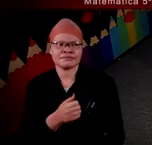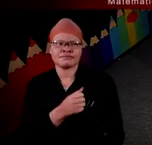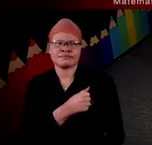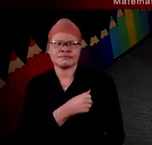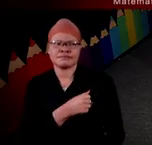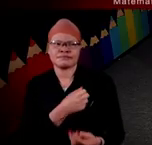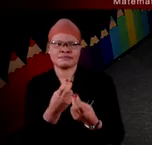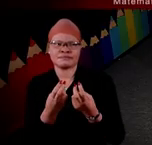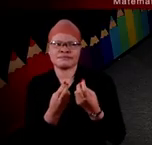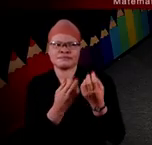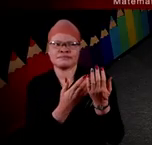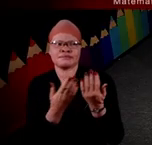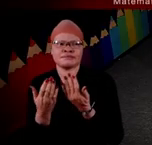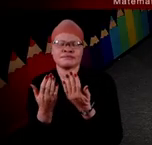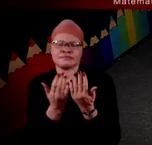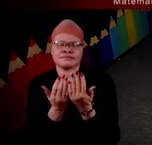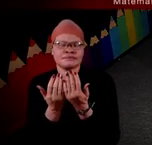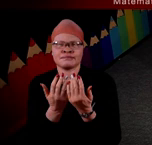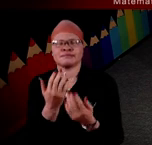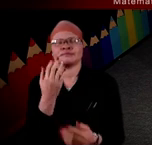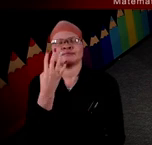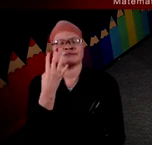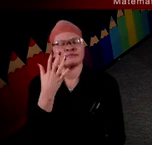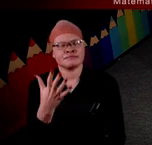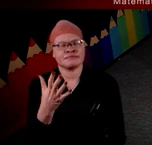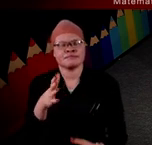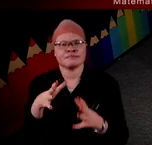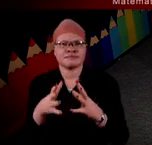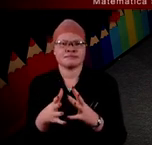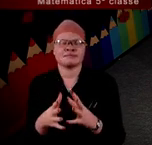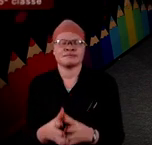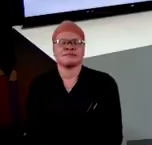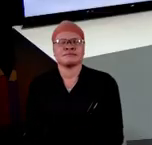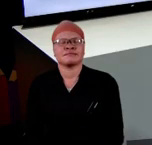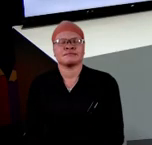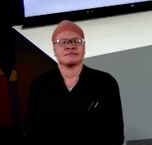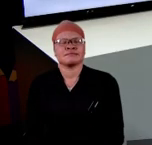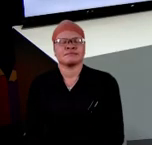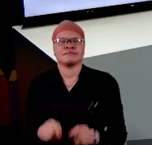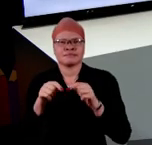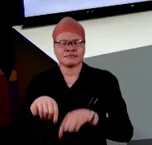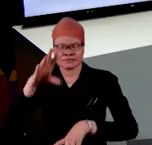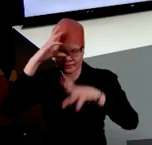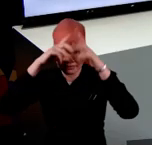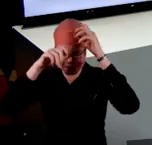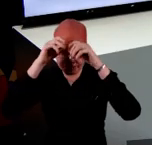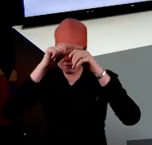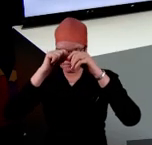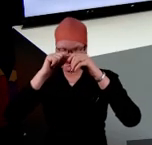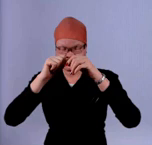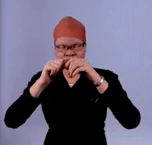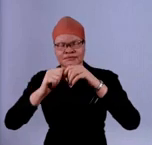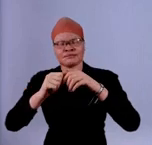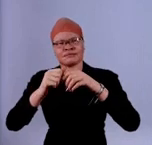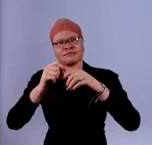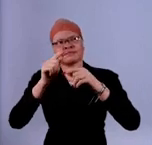estudados alunos e alunas bem-vindos aula de matemática da 5ª Classe A e não é de hoje vamos